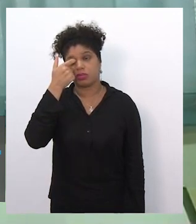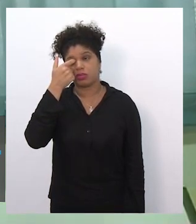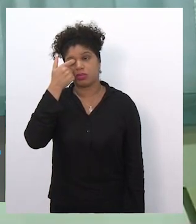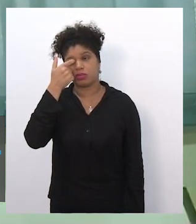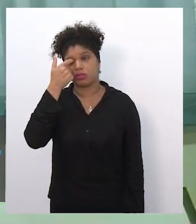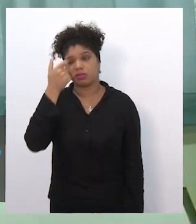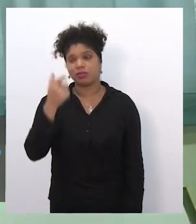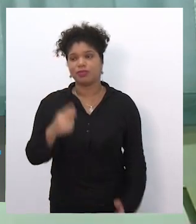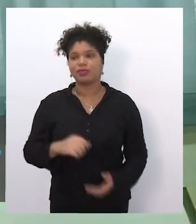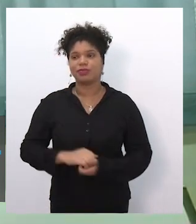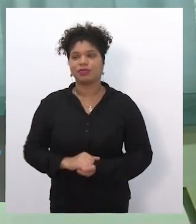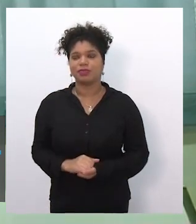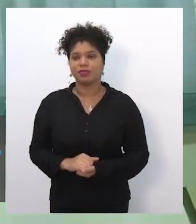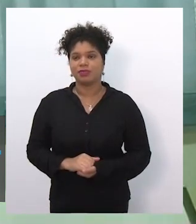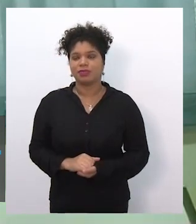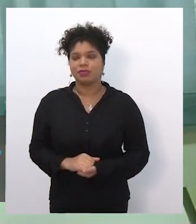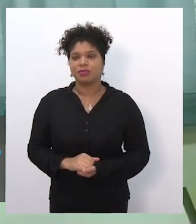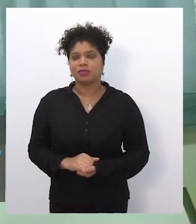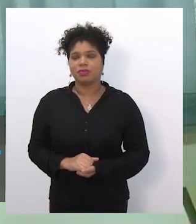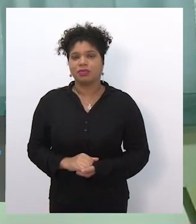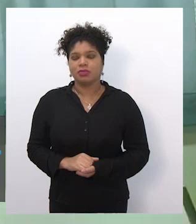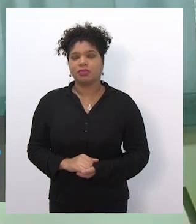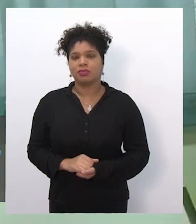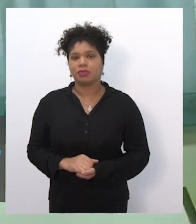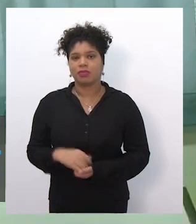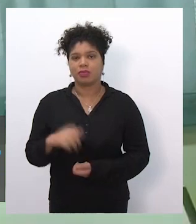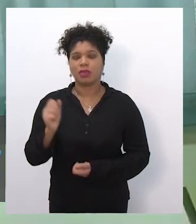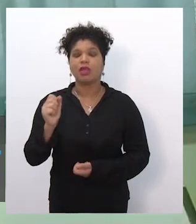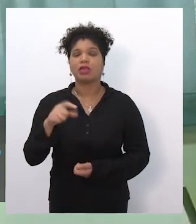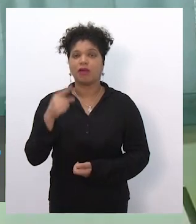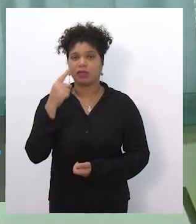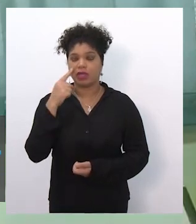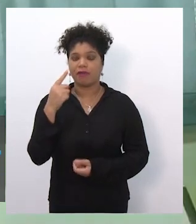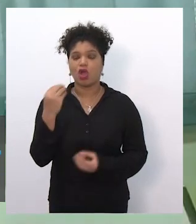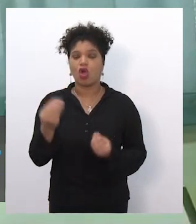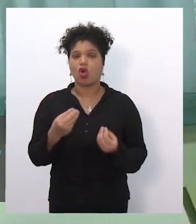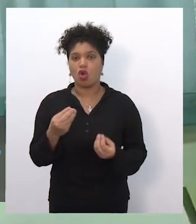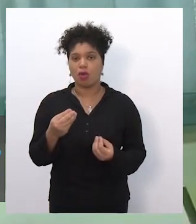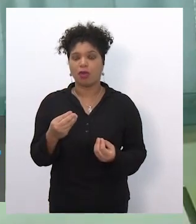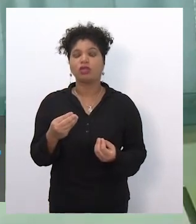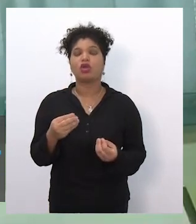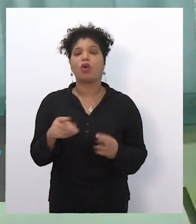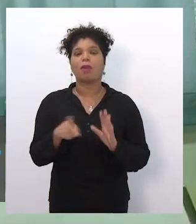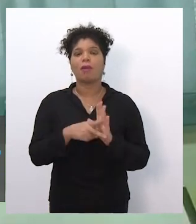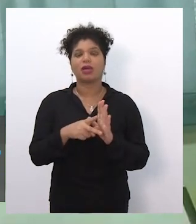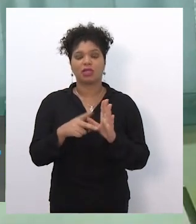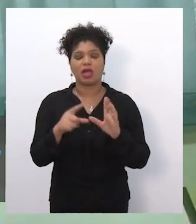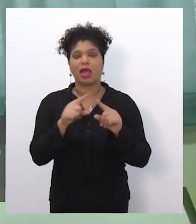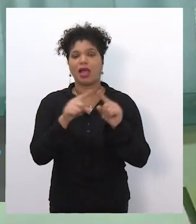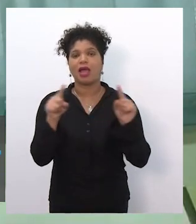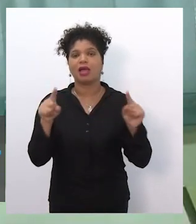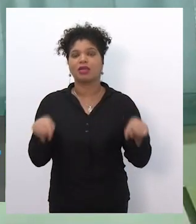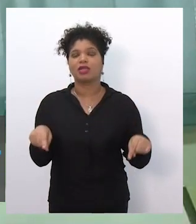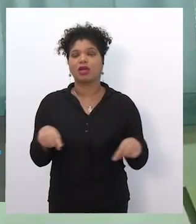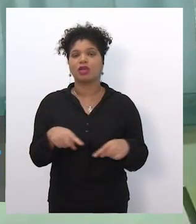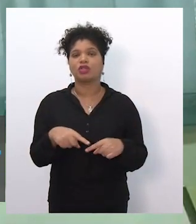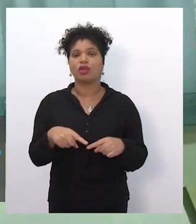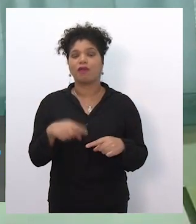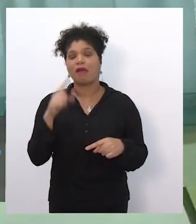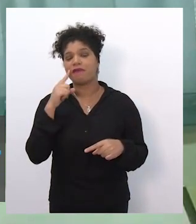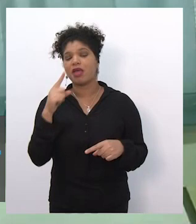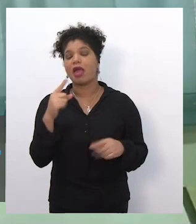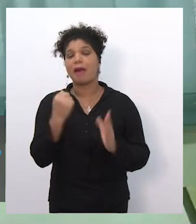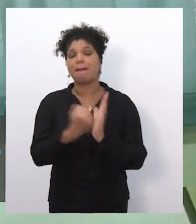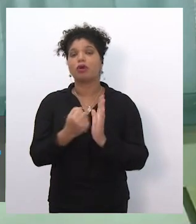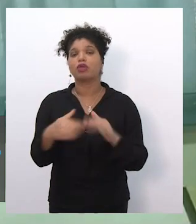Uma opção tá? Uma opção, ou você existe, no caso, pelo modelo da placa você também consegue